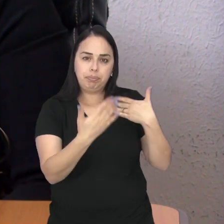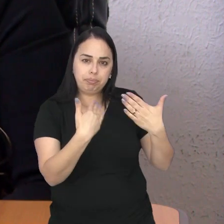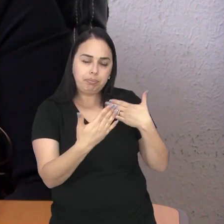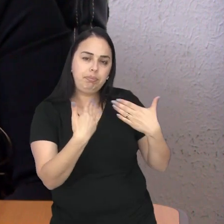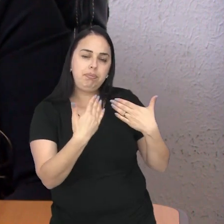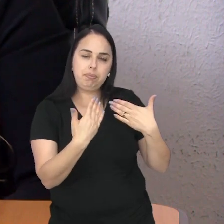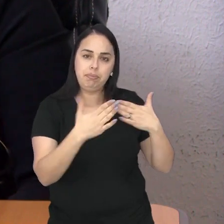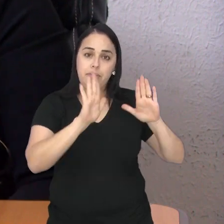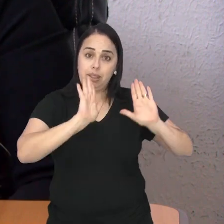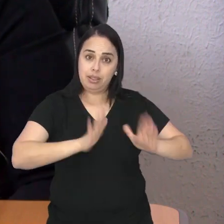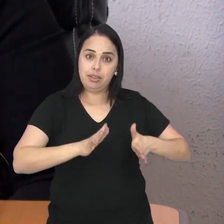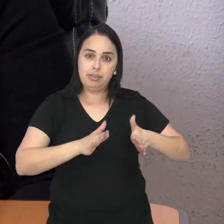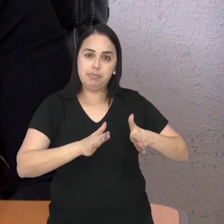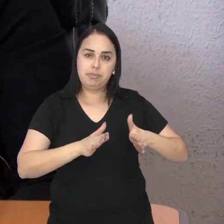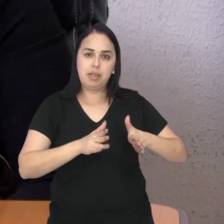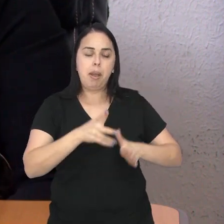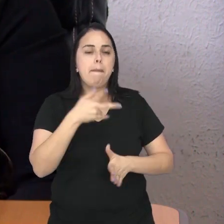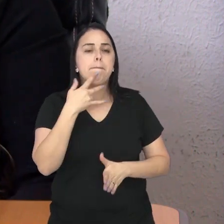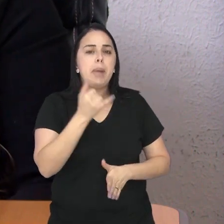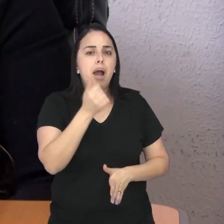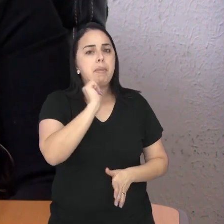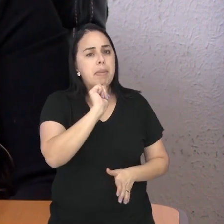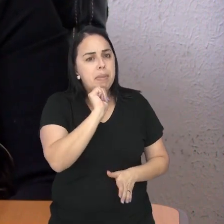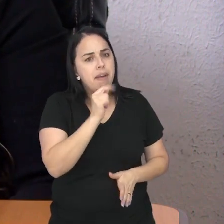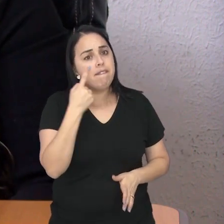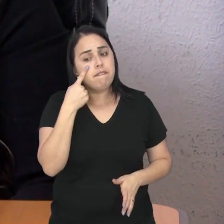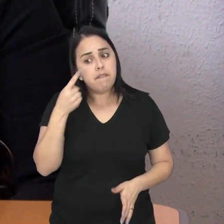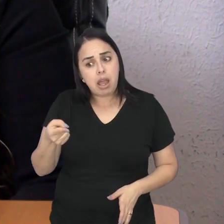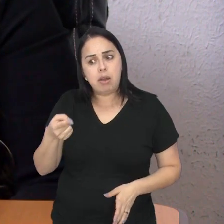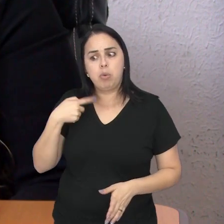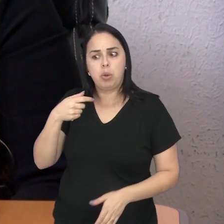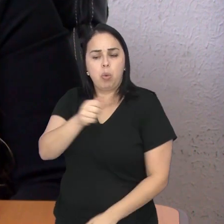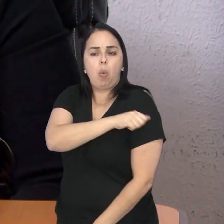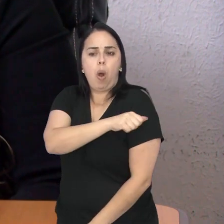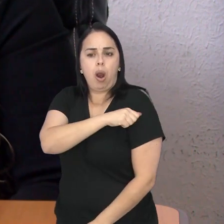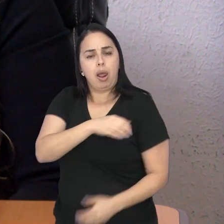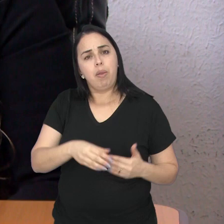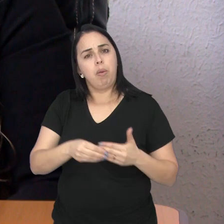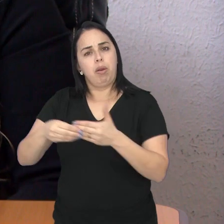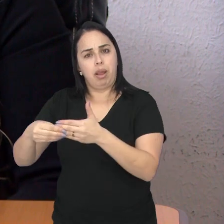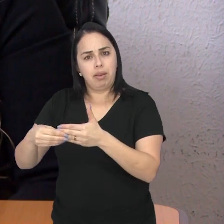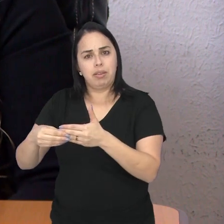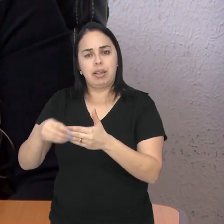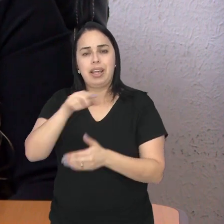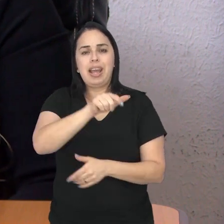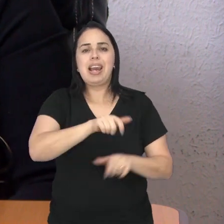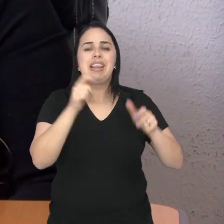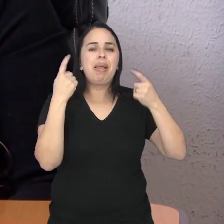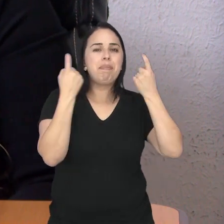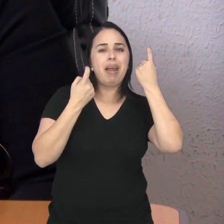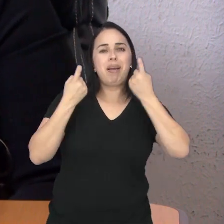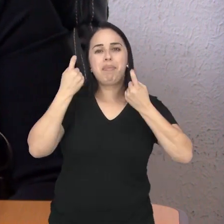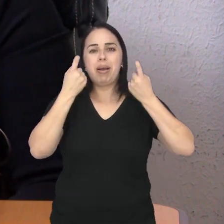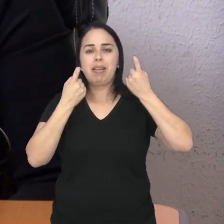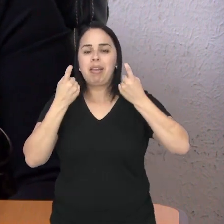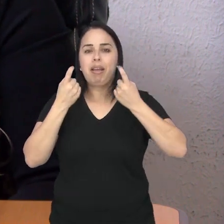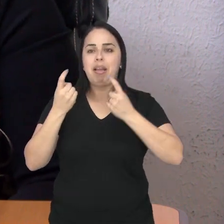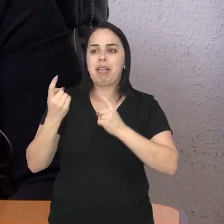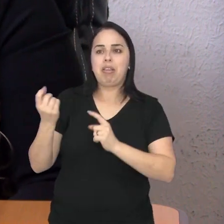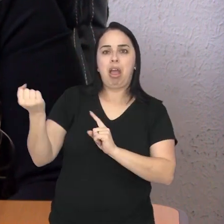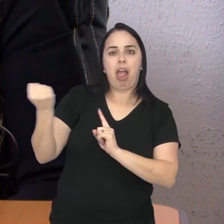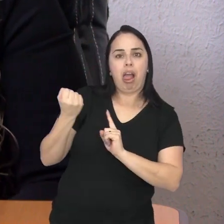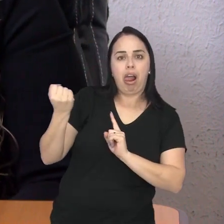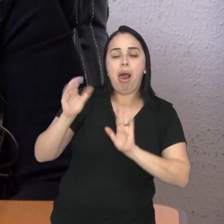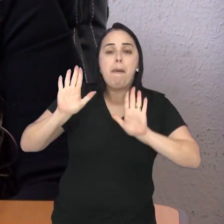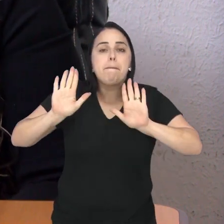especialistas para os pais verificarem isso porque há uma preocupação dos Pais de um filho será